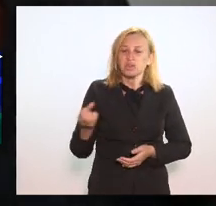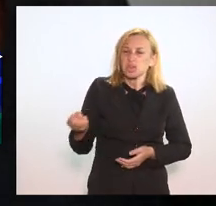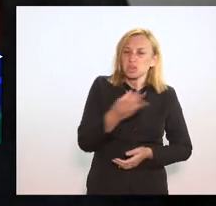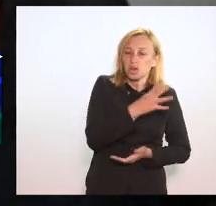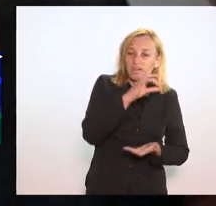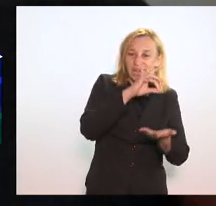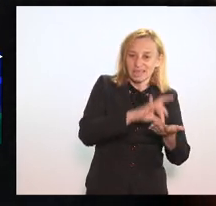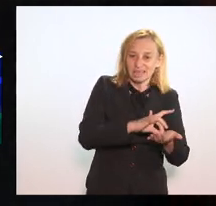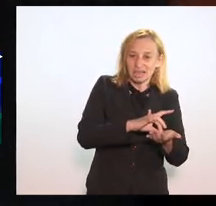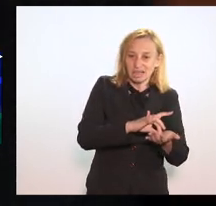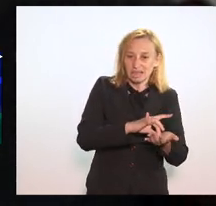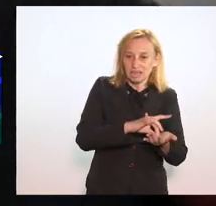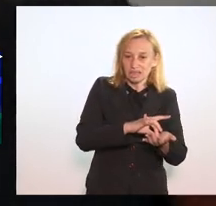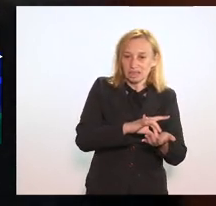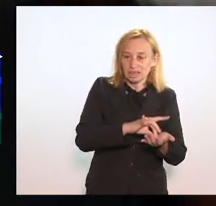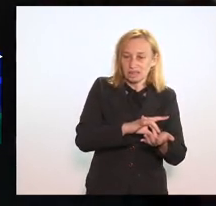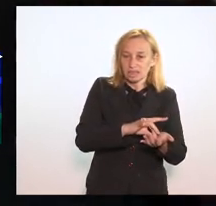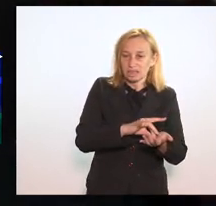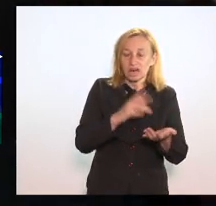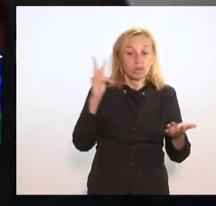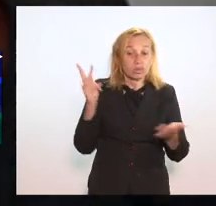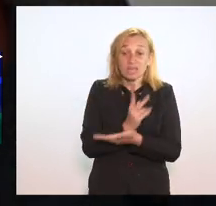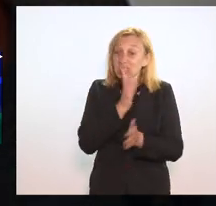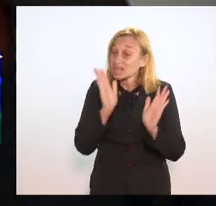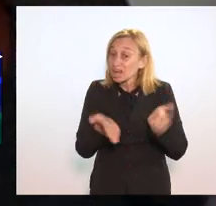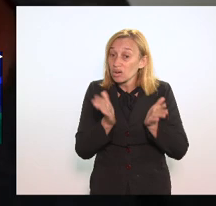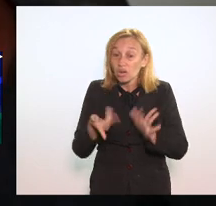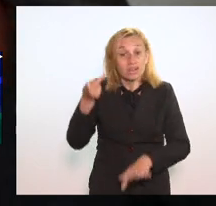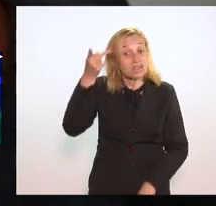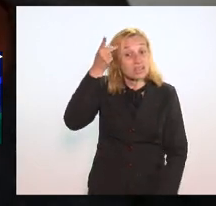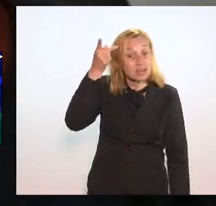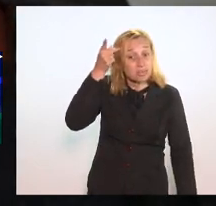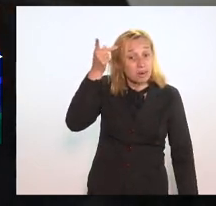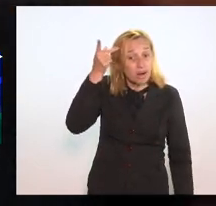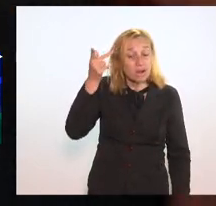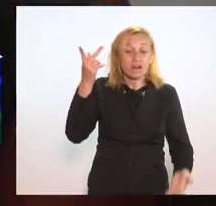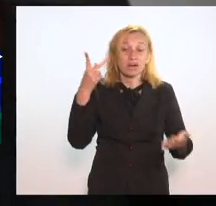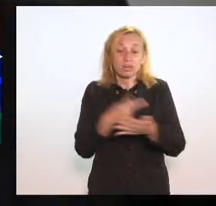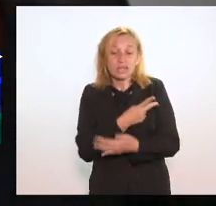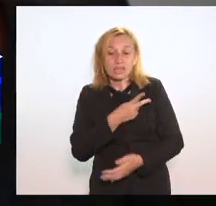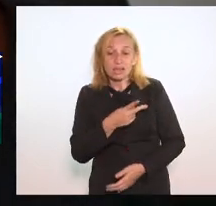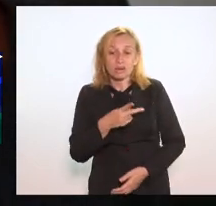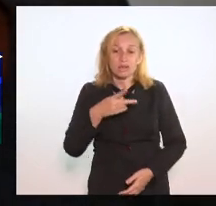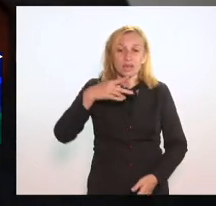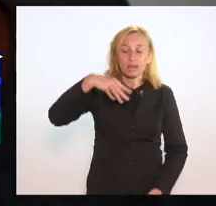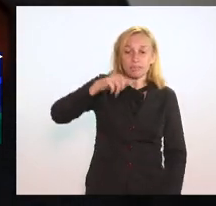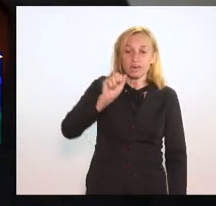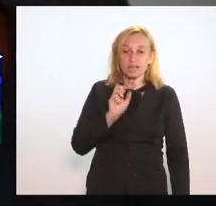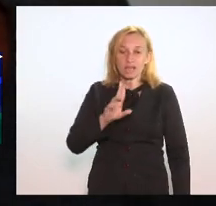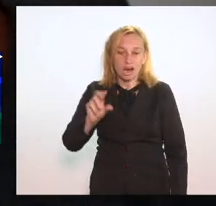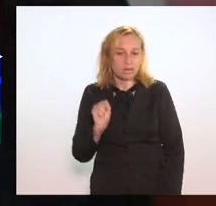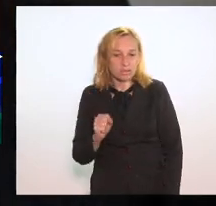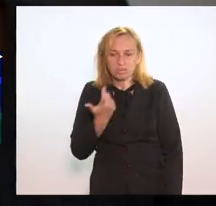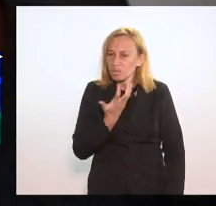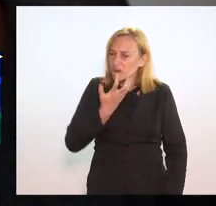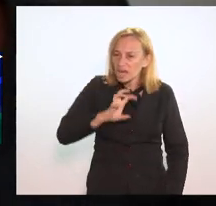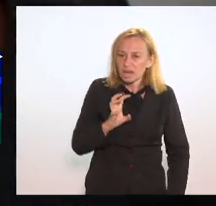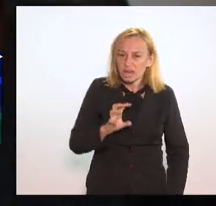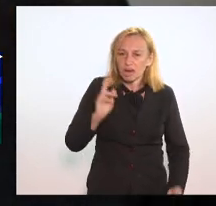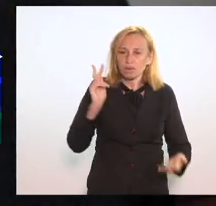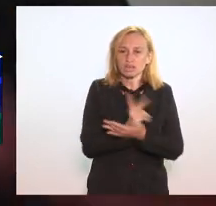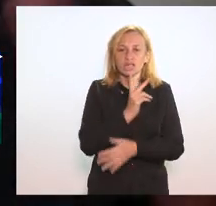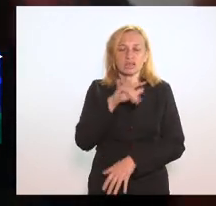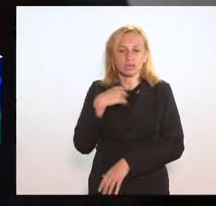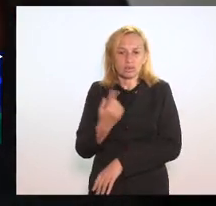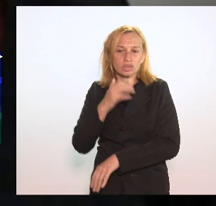realidade o meu vi que tá acontecendo a nova realidade de São Paulo que aconteceu em Manaus eu não quero que aconteça no nosso estado eu não